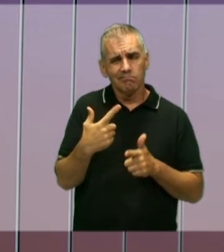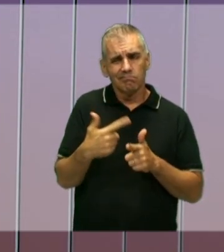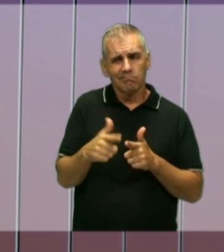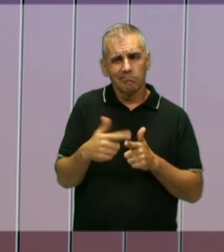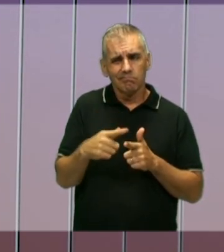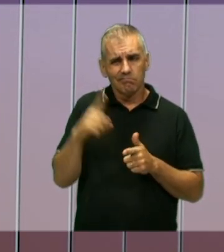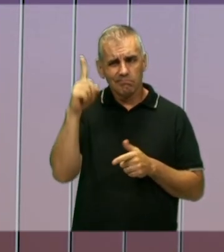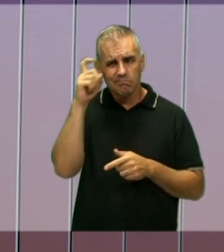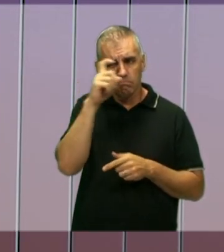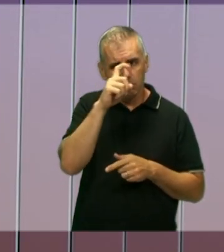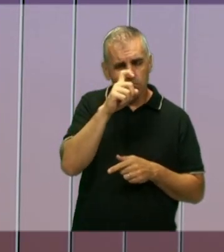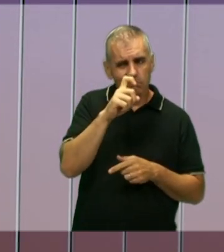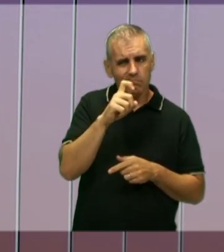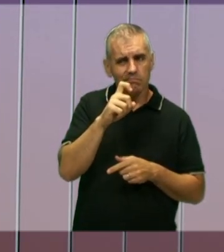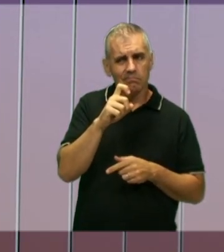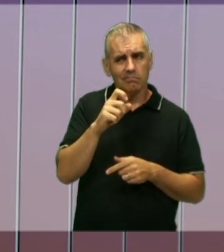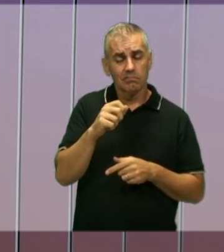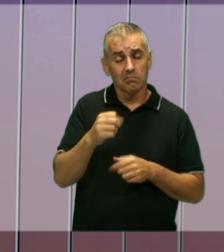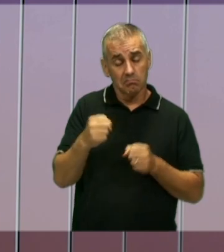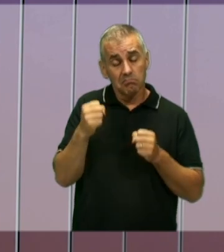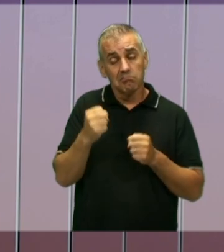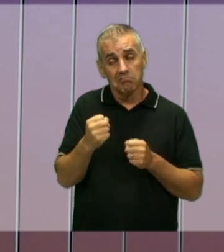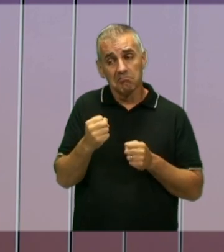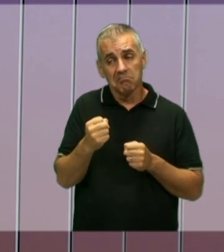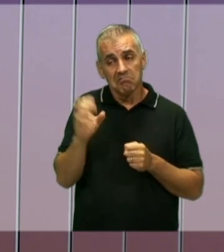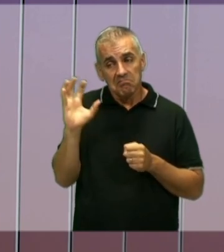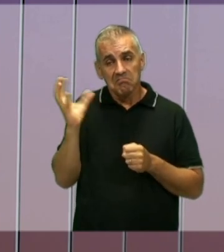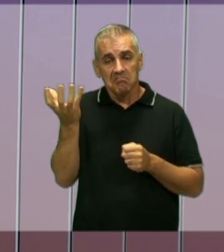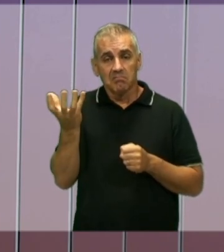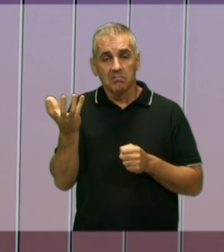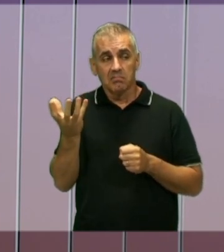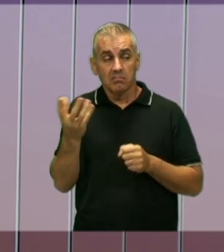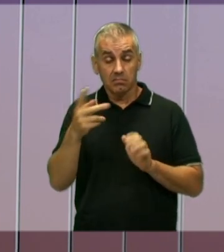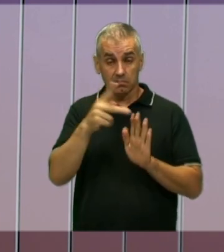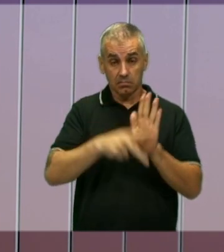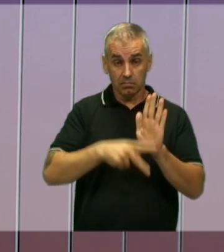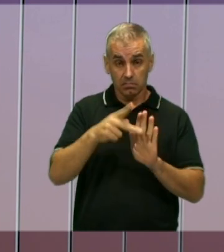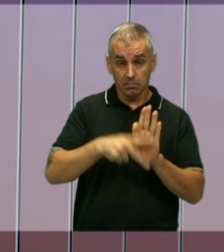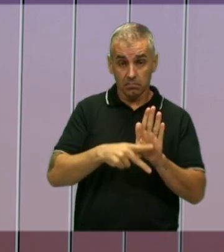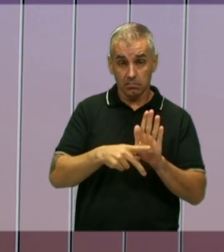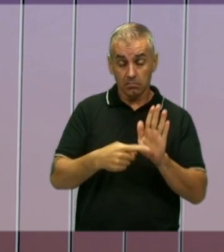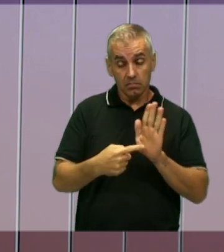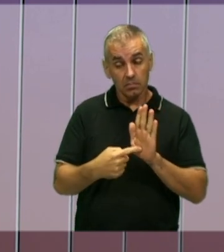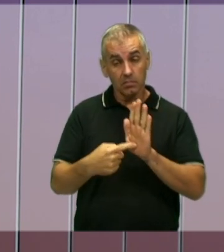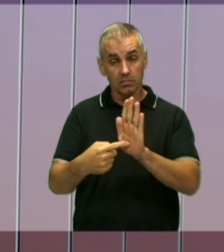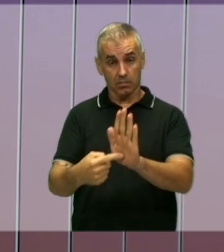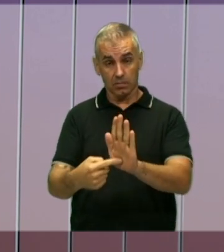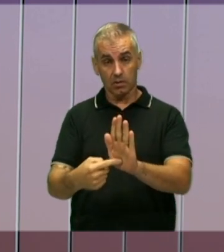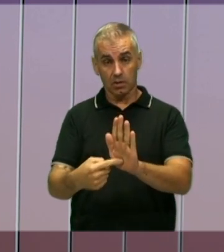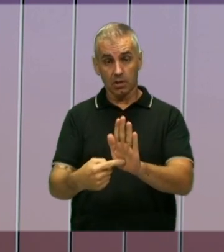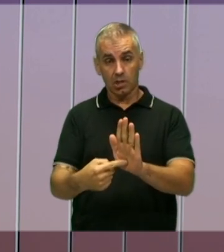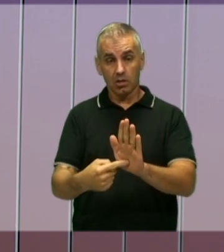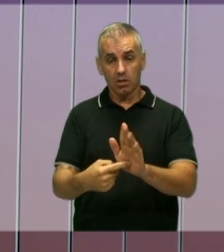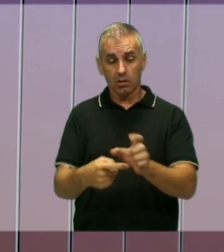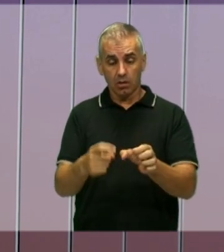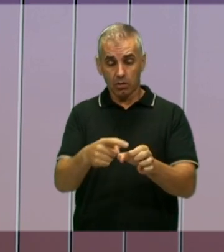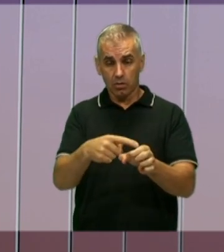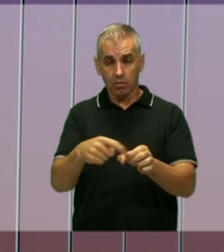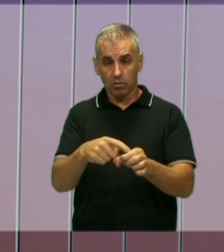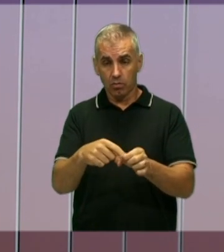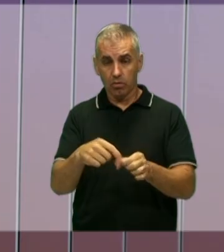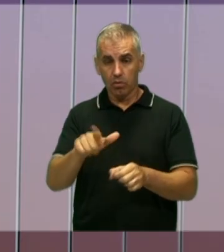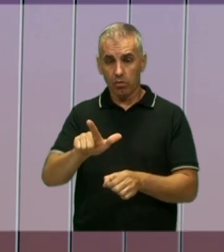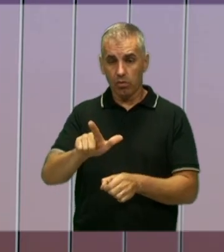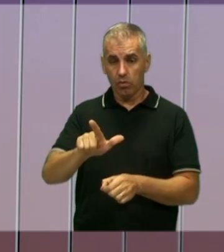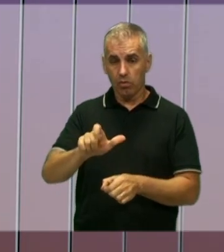né? E o projeto em si, ele visa entregar o Libre, né, que é um dispositivo que faz a mensuração